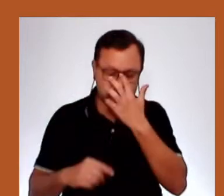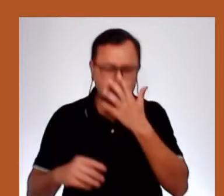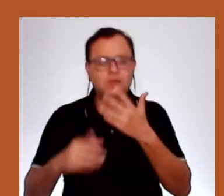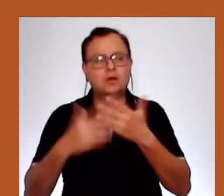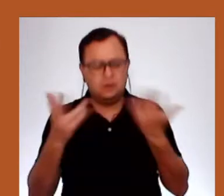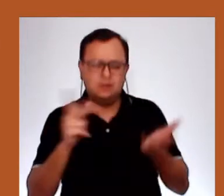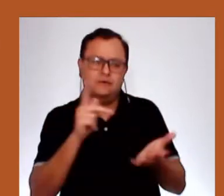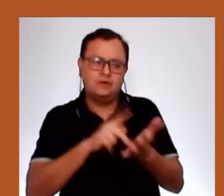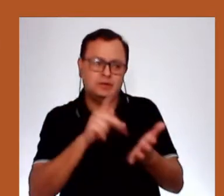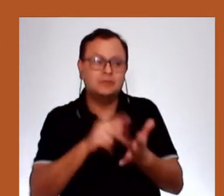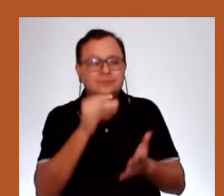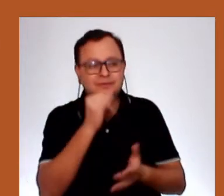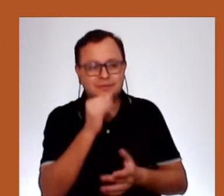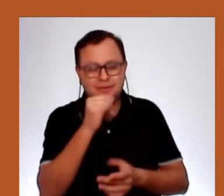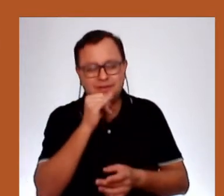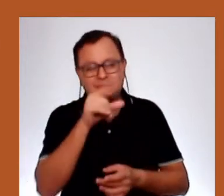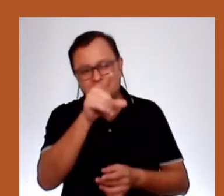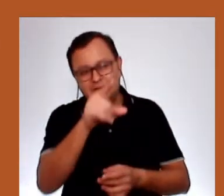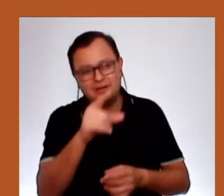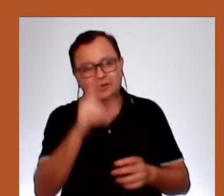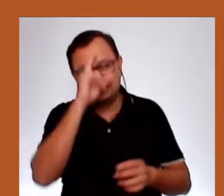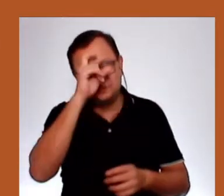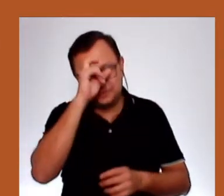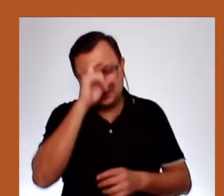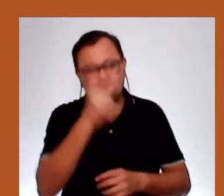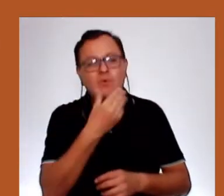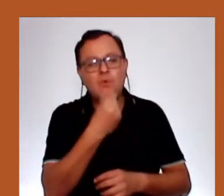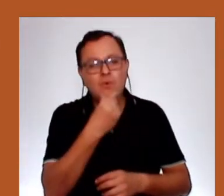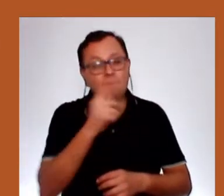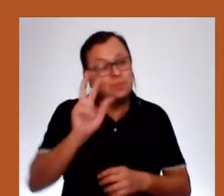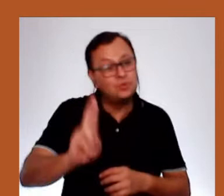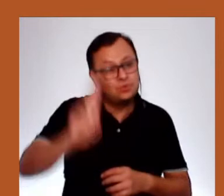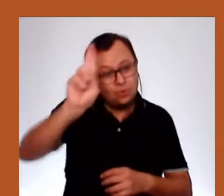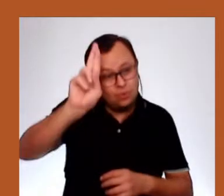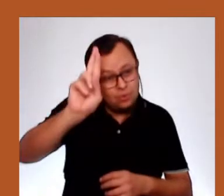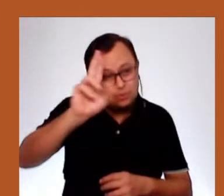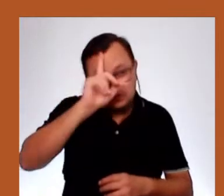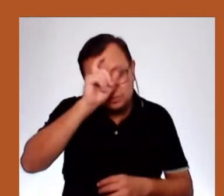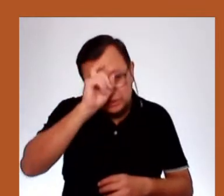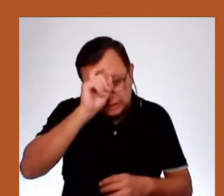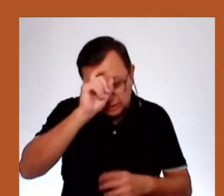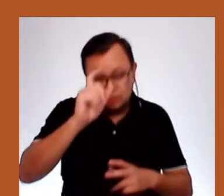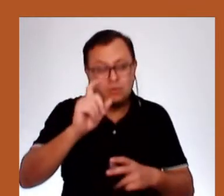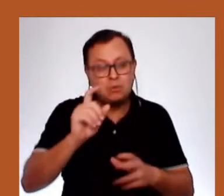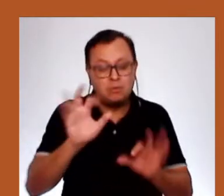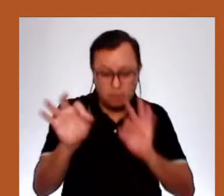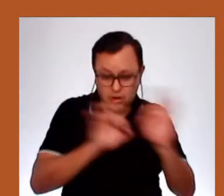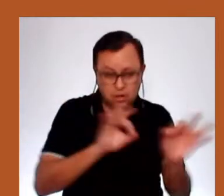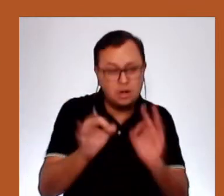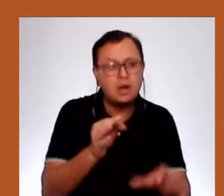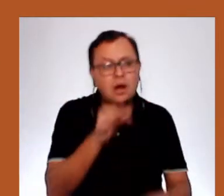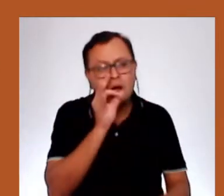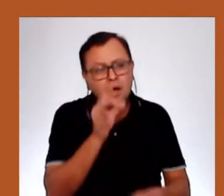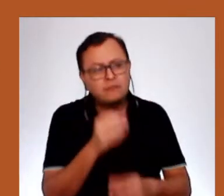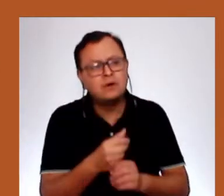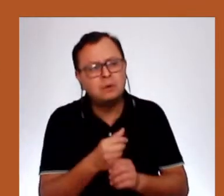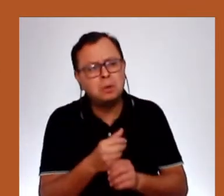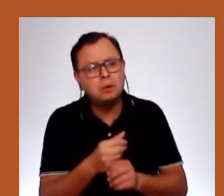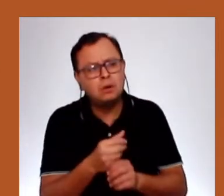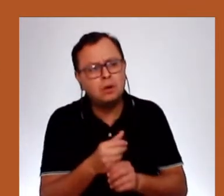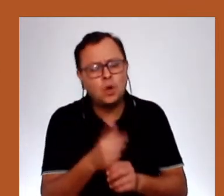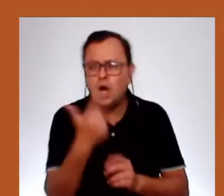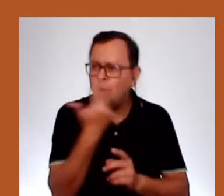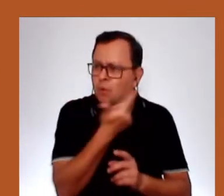hospital, em lugar nenhum do mundo. Não se tem notícia, pelo menos assim, nunca vi, né?